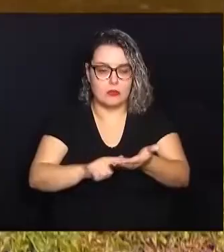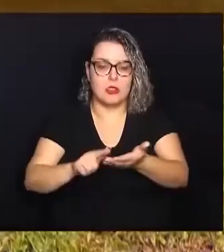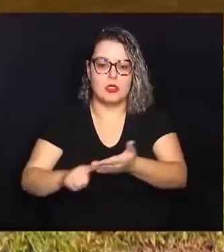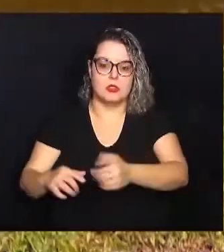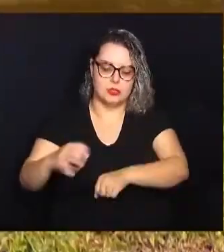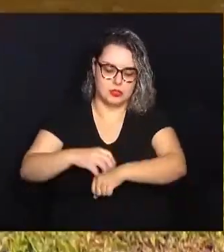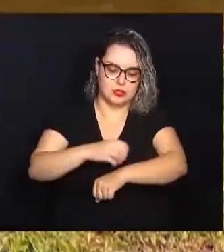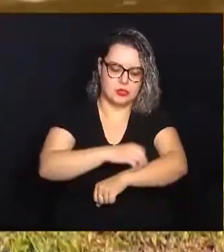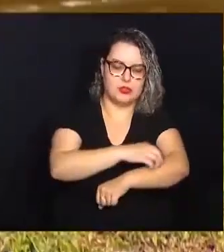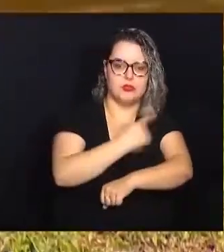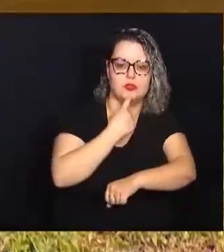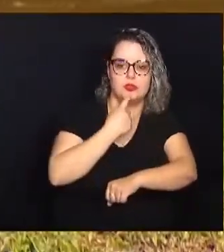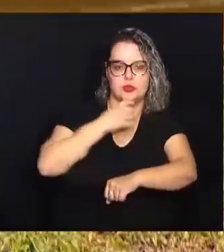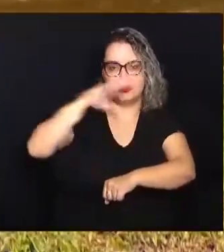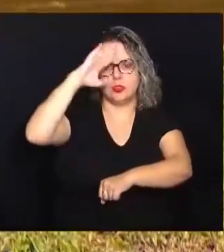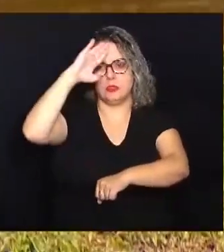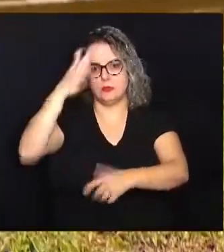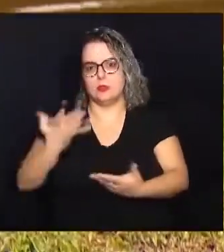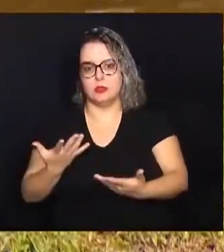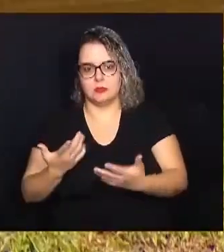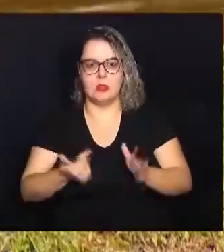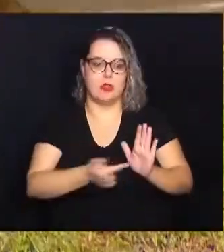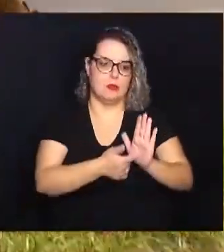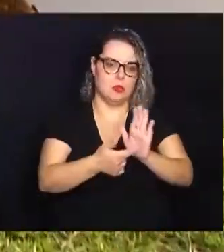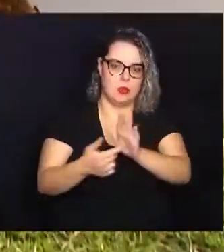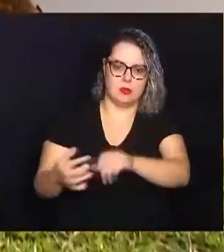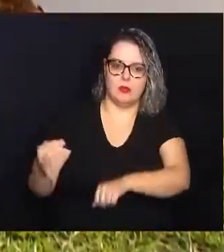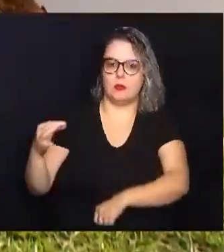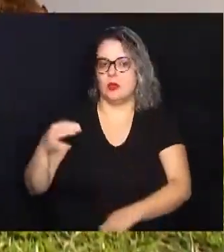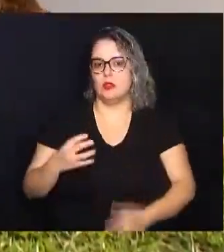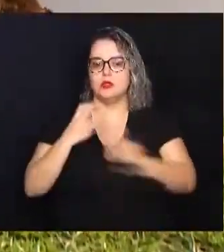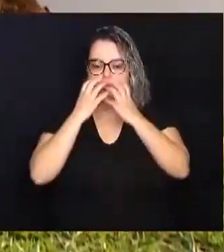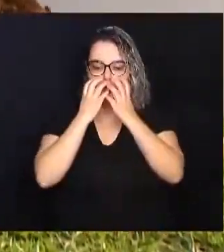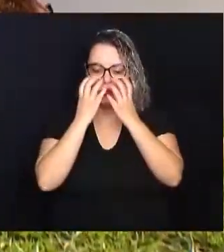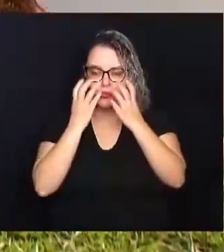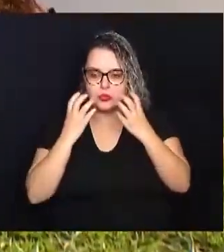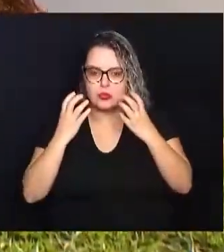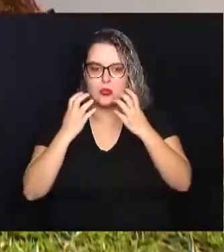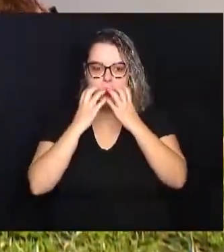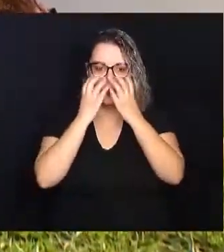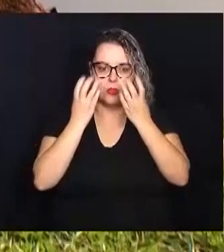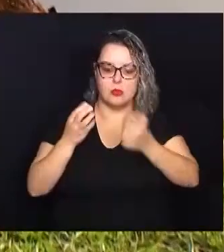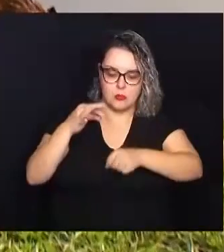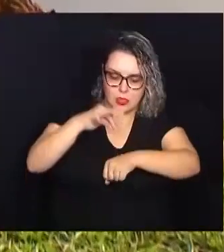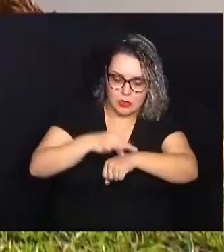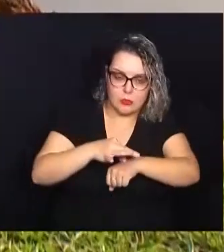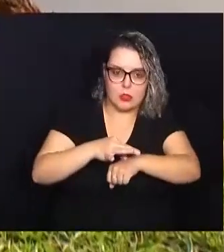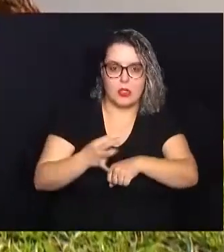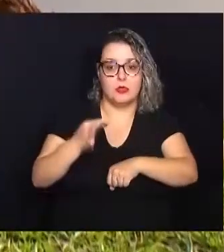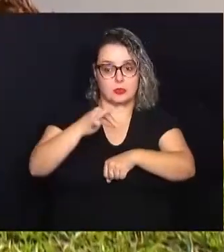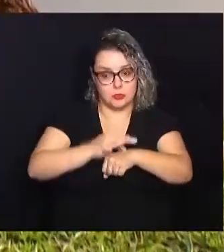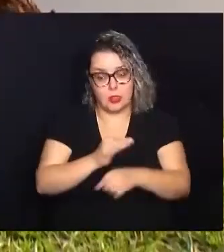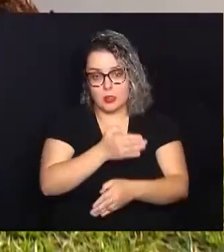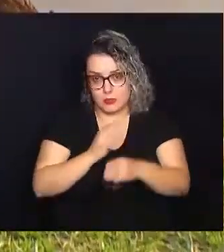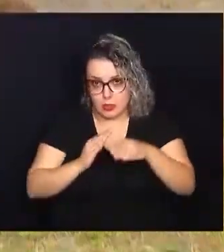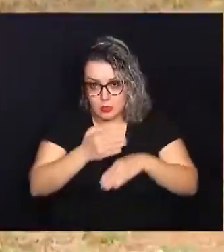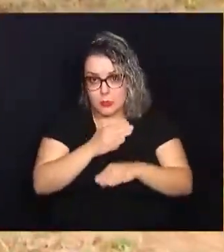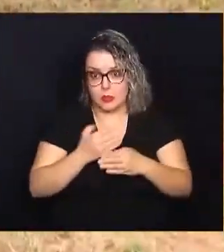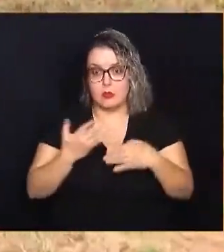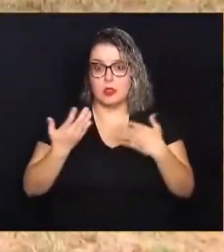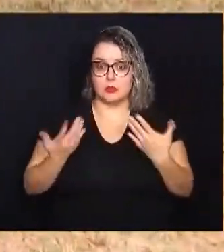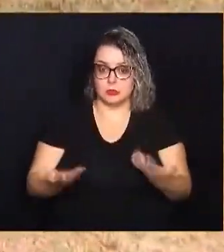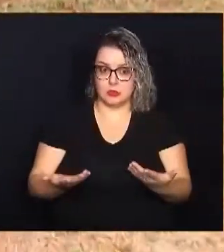características epidemiológicas que predispõem ao aparecimento de capivara carrapato e do carrapato infectado.